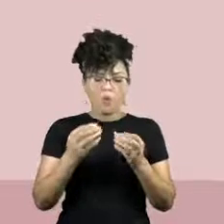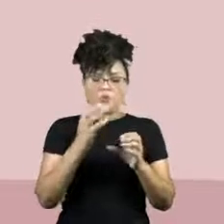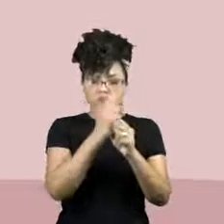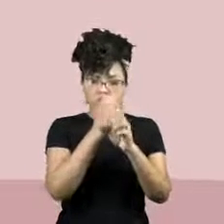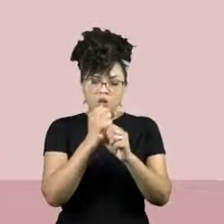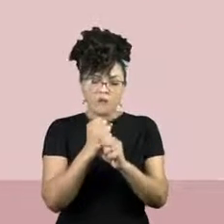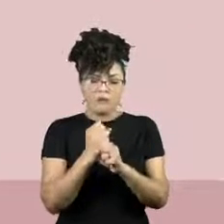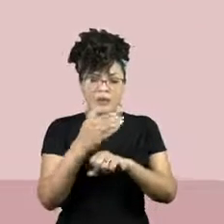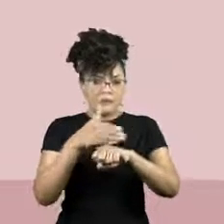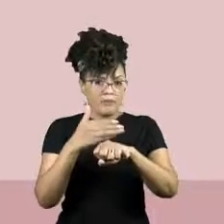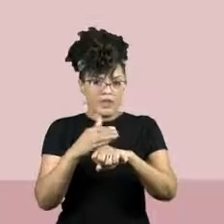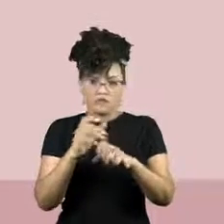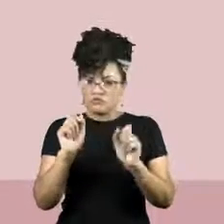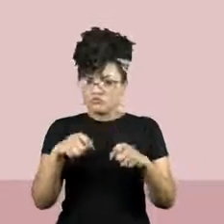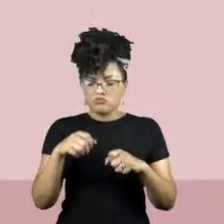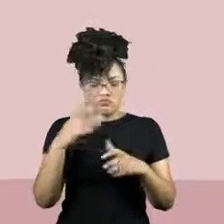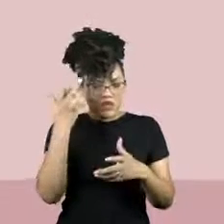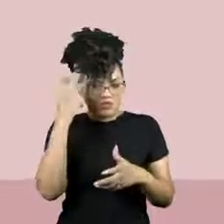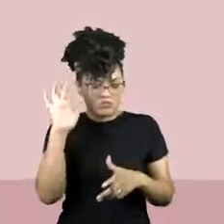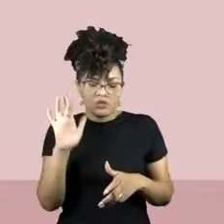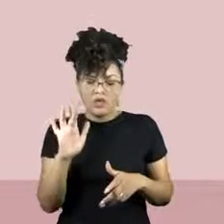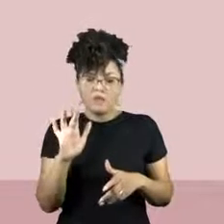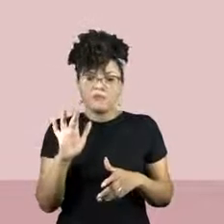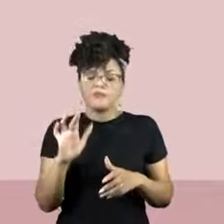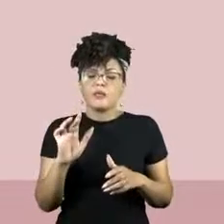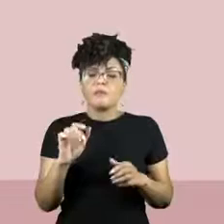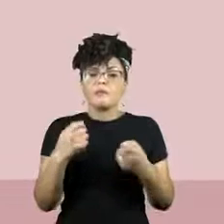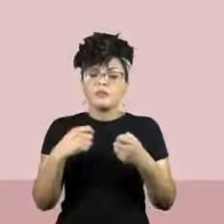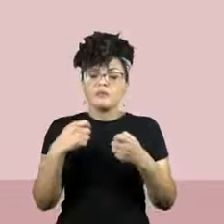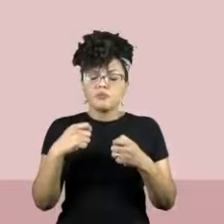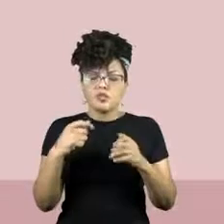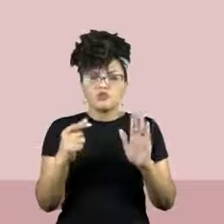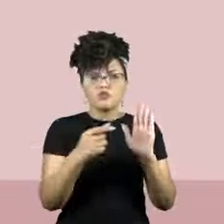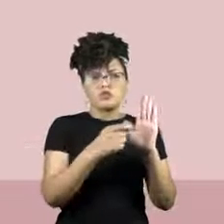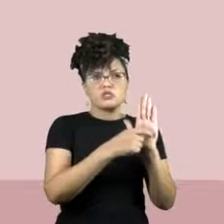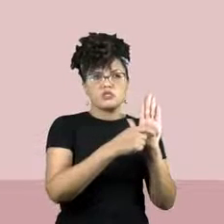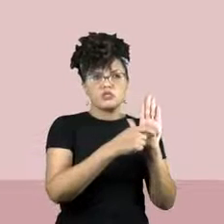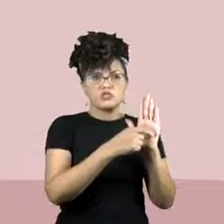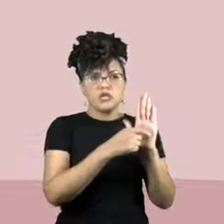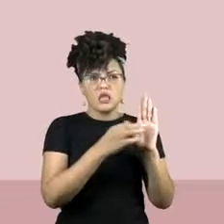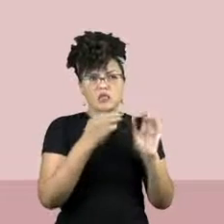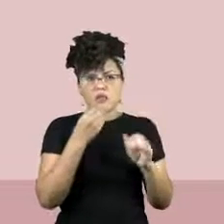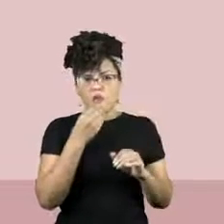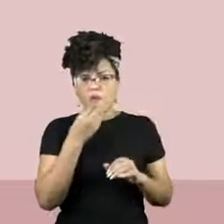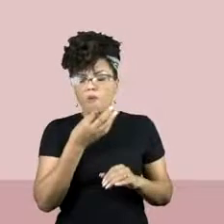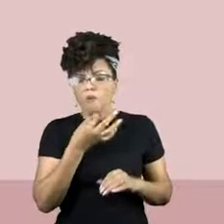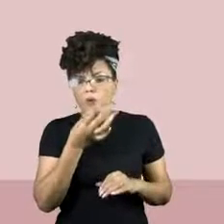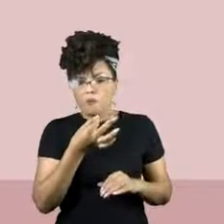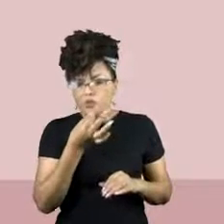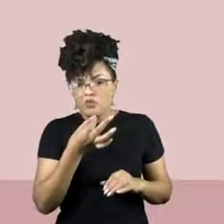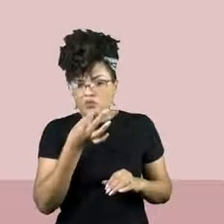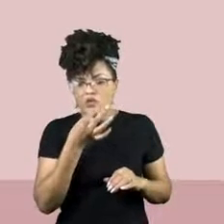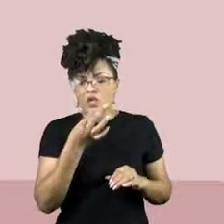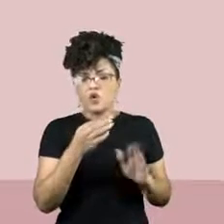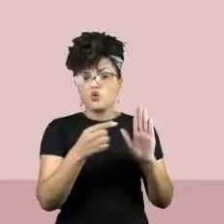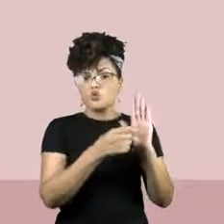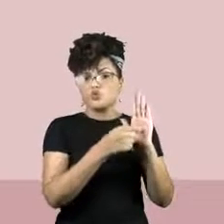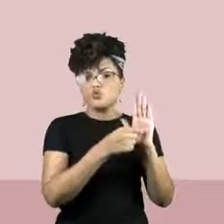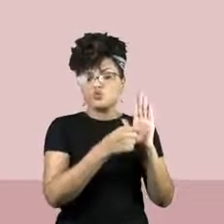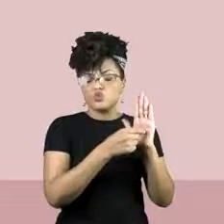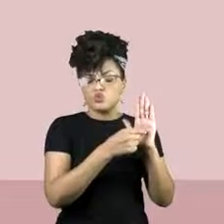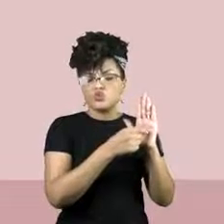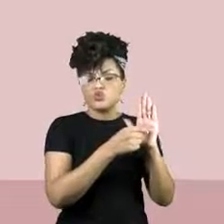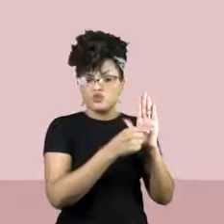Você não fez um cálculo manual para depois eu usar o software. Não. Você vai chutar uma superfície e vai deixar ele rodar alguma coisa, tá? Ou seja, esse tipo de procura é